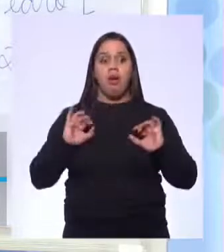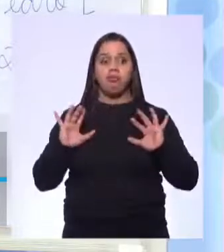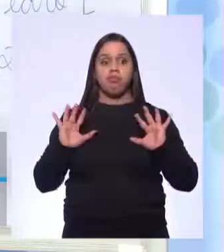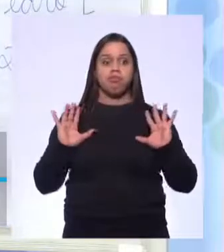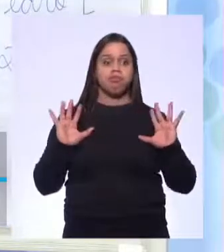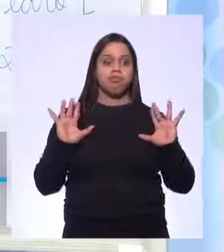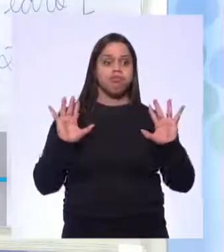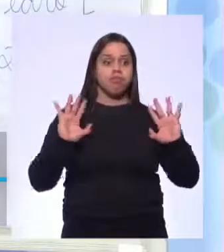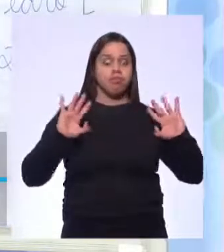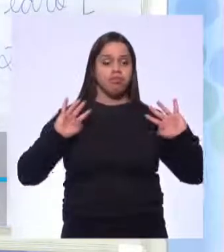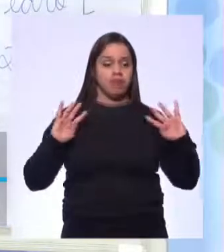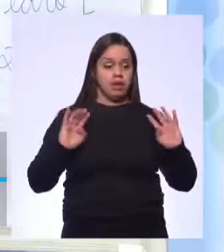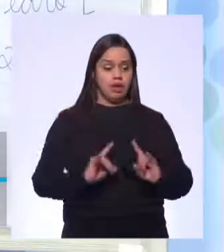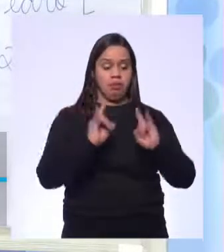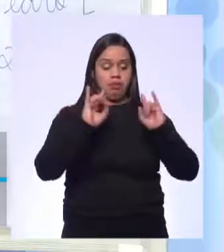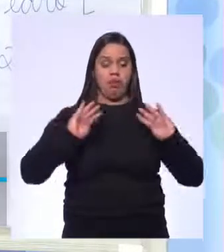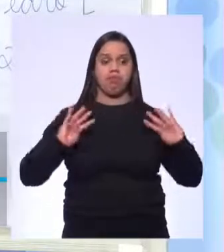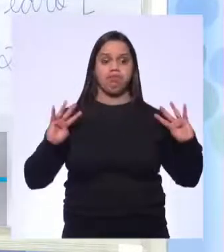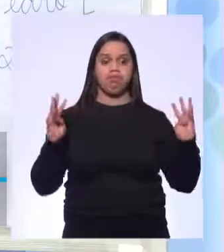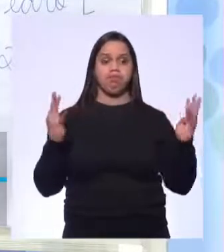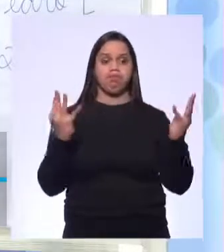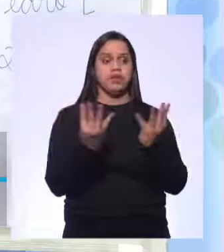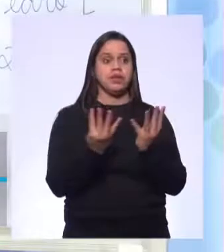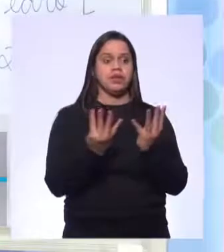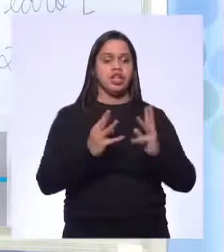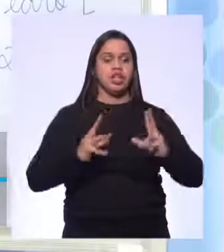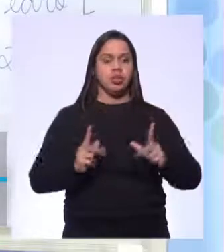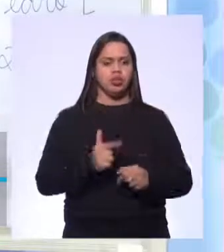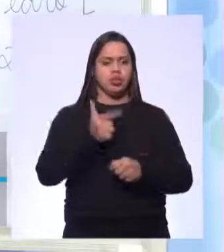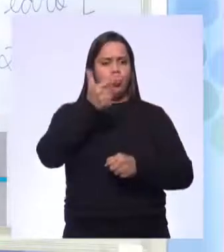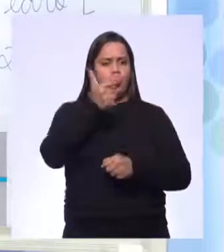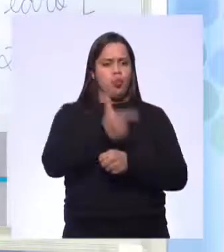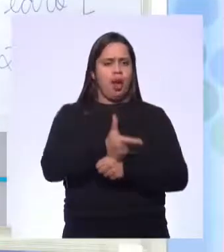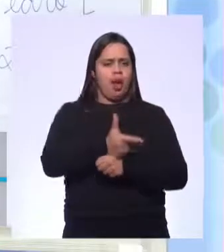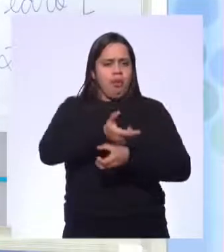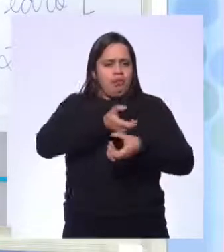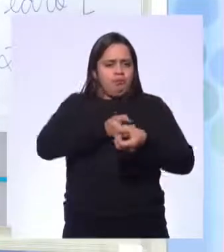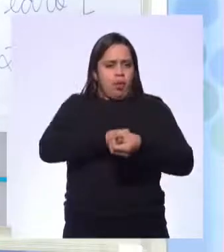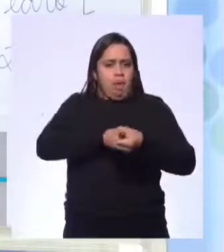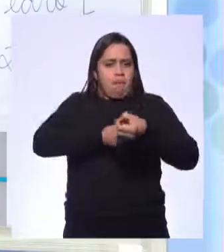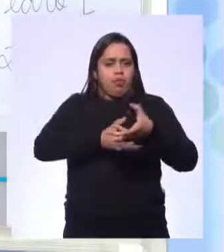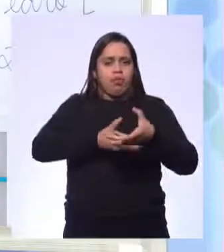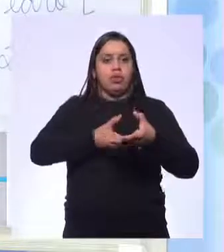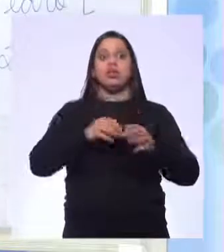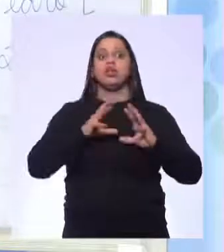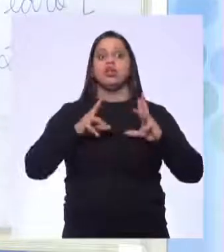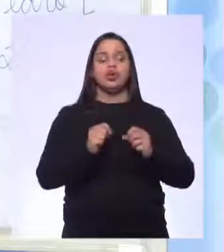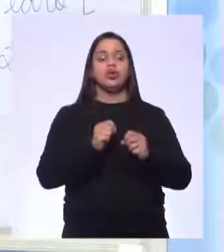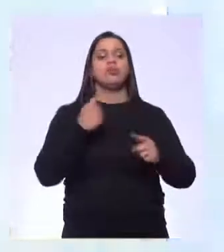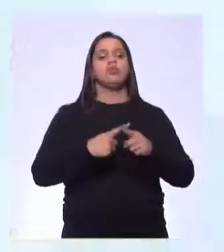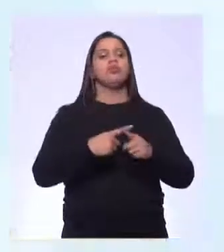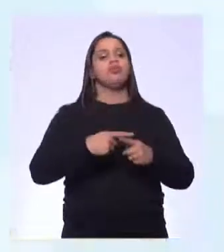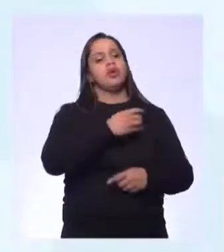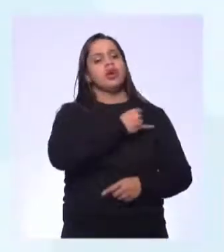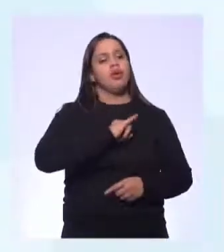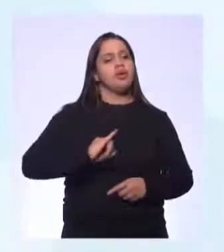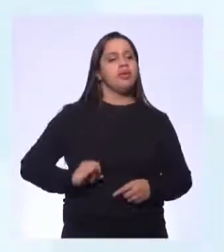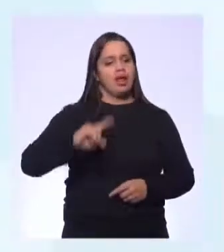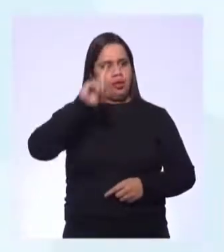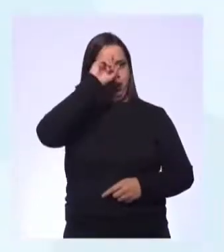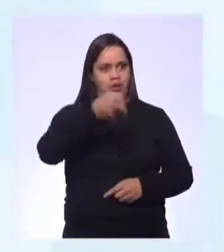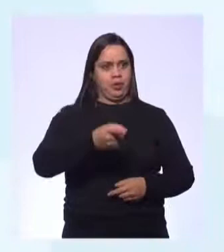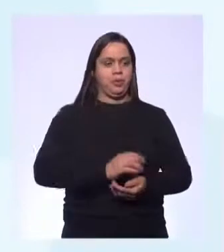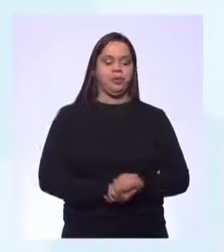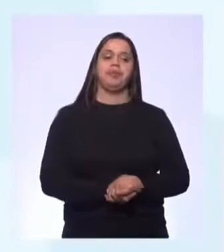prédio com artilharia pesada, porque o imperador mandou. Mais uma informação na tela para vocês.